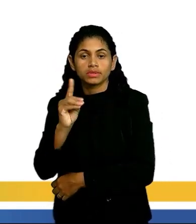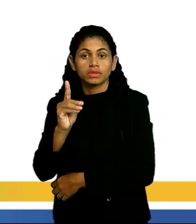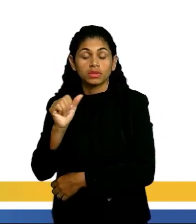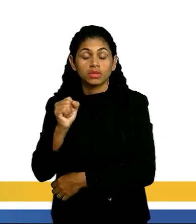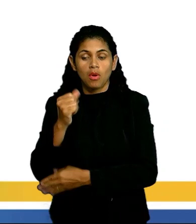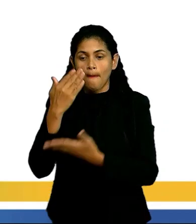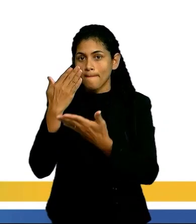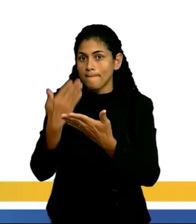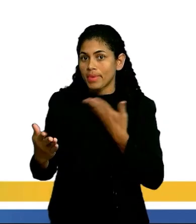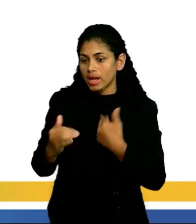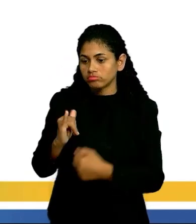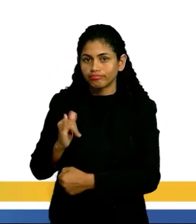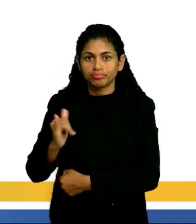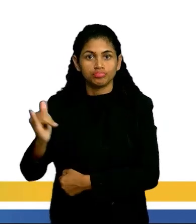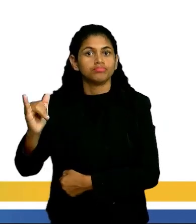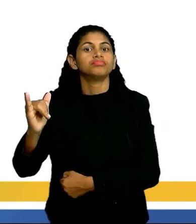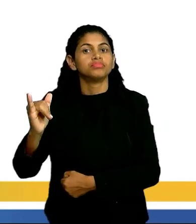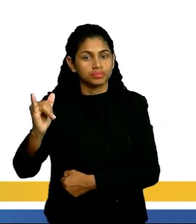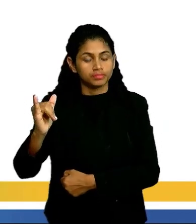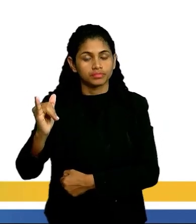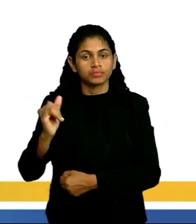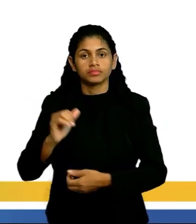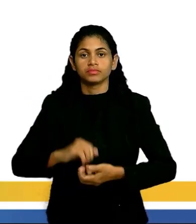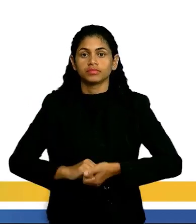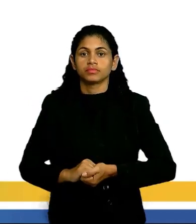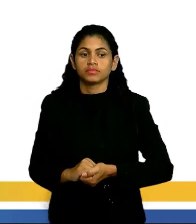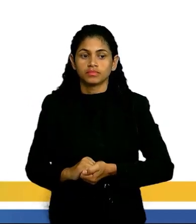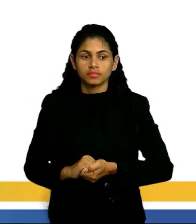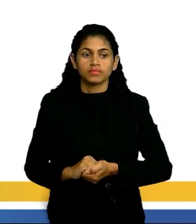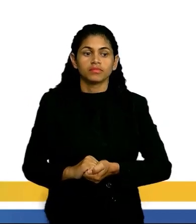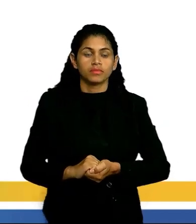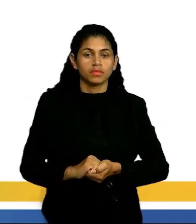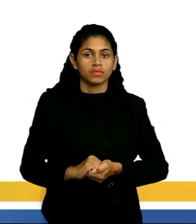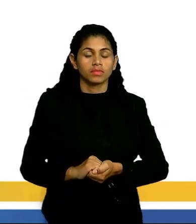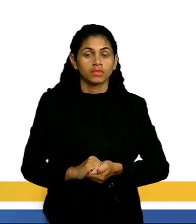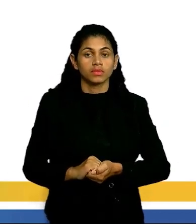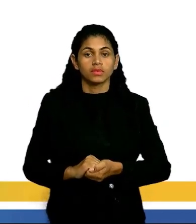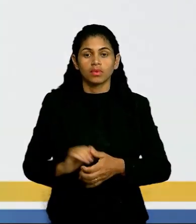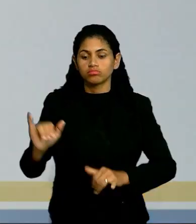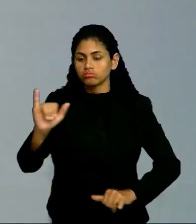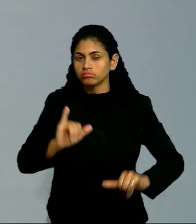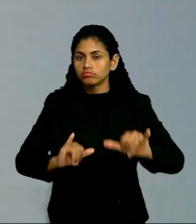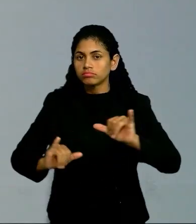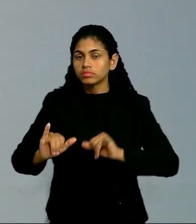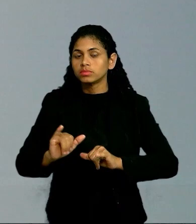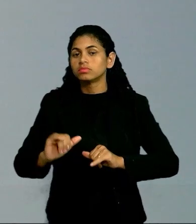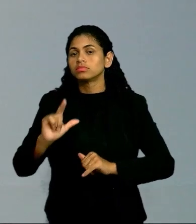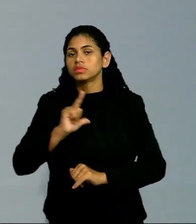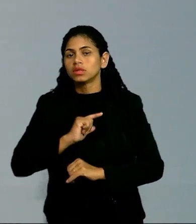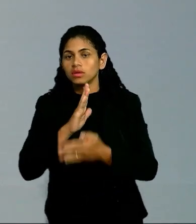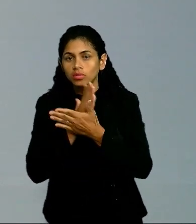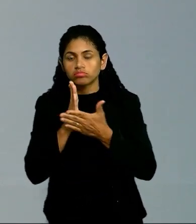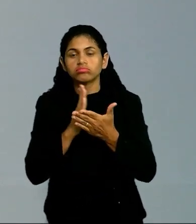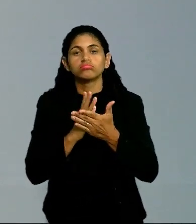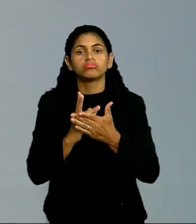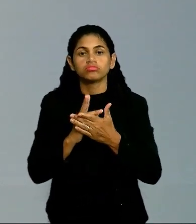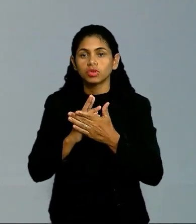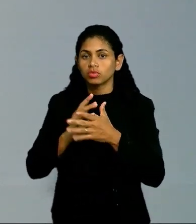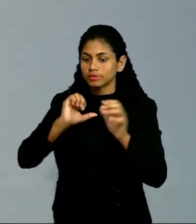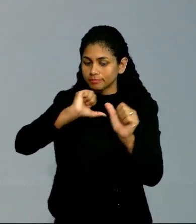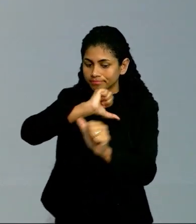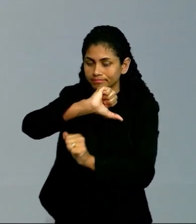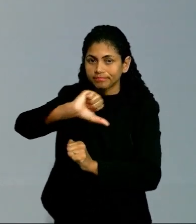elétrons. E é isso mesmo, é o contrário, tá? Então, quimicamente, a gente tem algumas coisas que é bem contrário. Basta lembrar de cátion e de